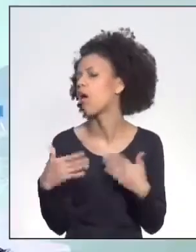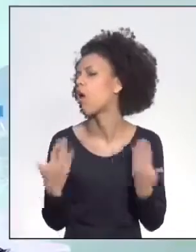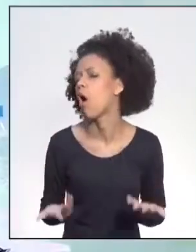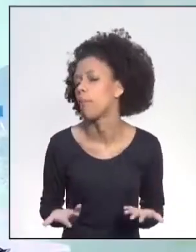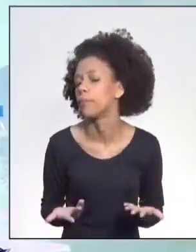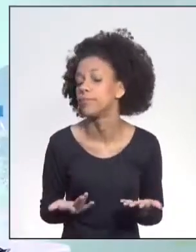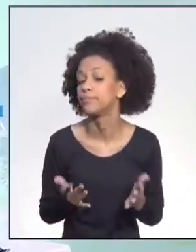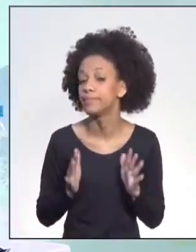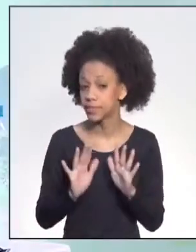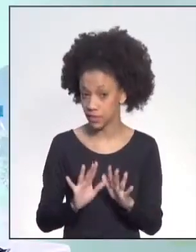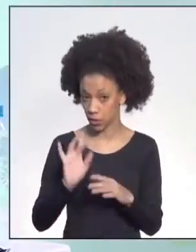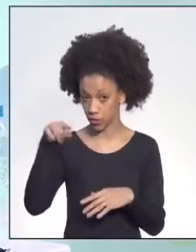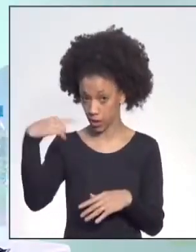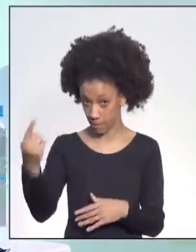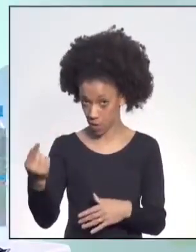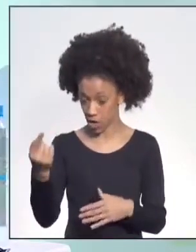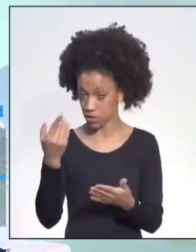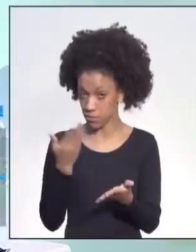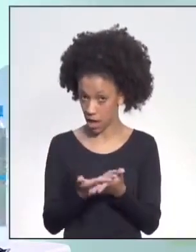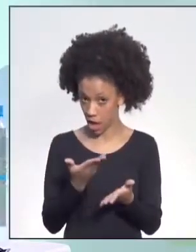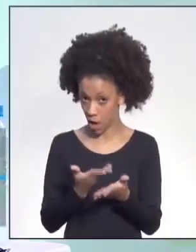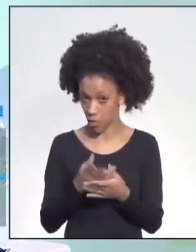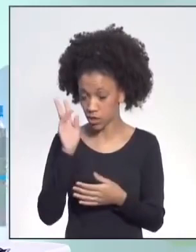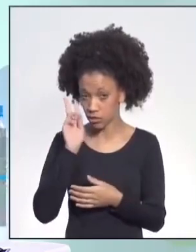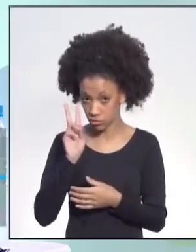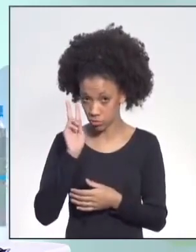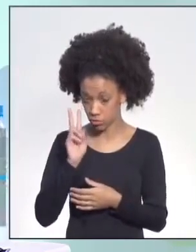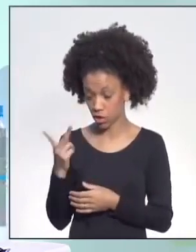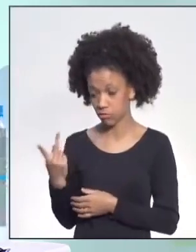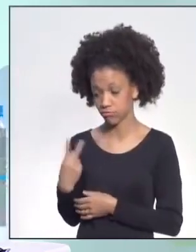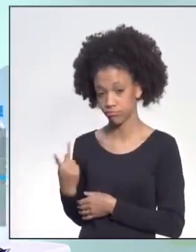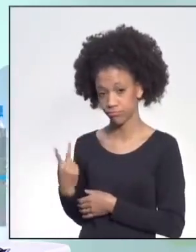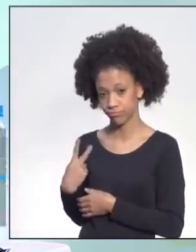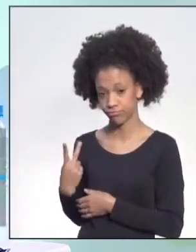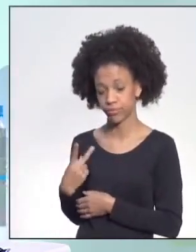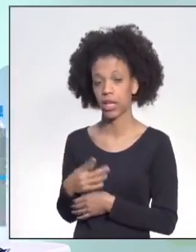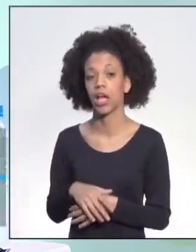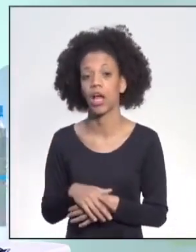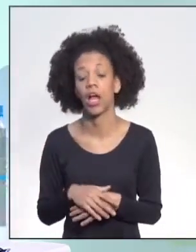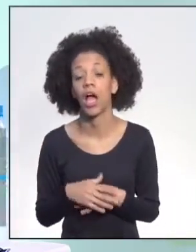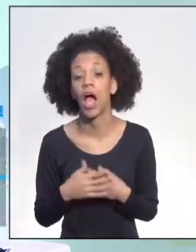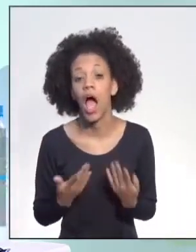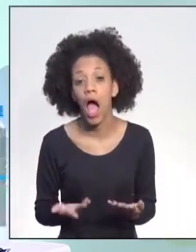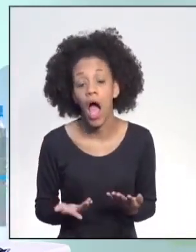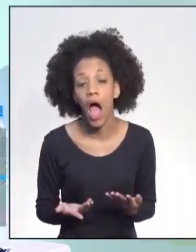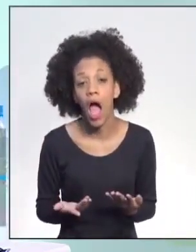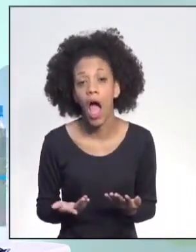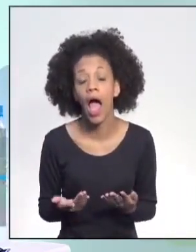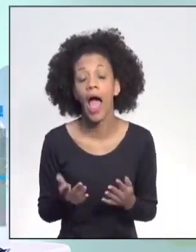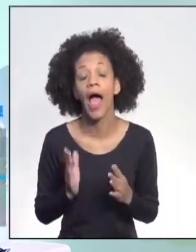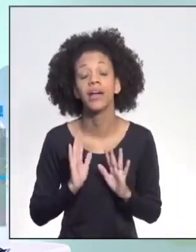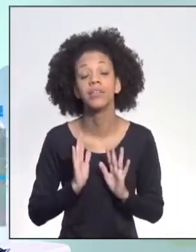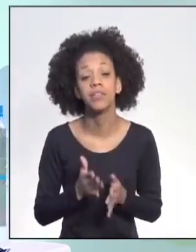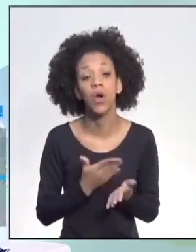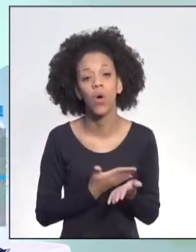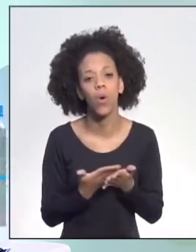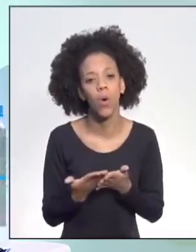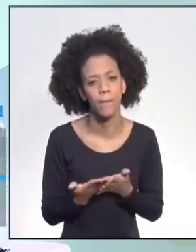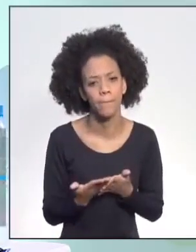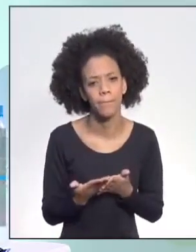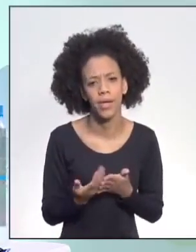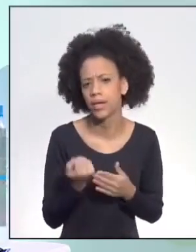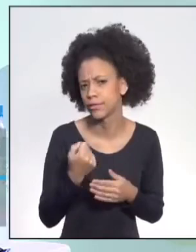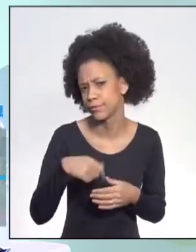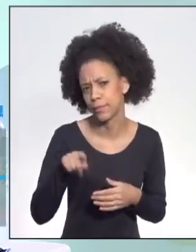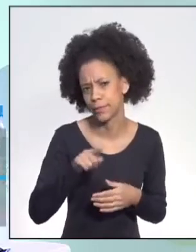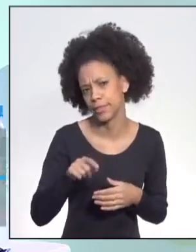pessoal, na próxima aula de história, comigo e com o professor Carlos, assim que começar a aula, vocês não precisam nem dar